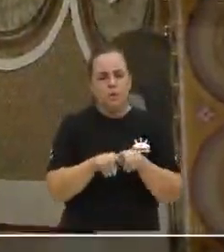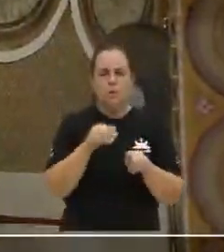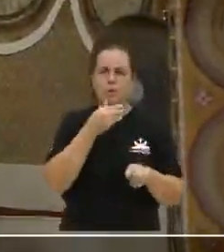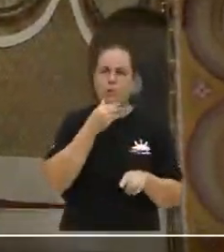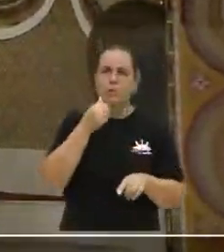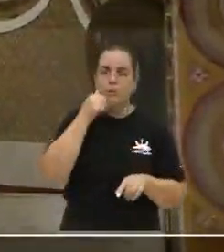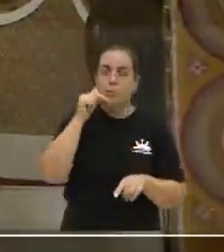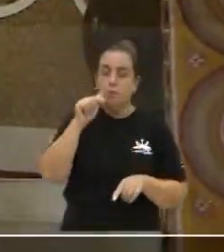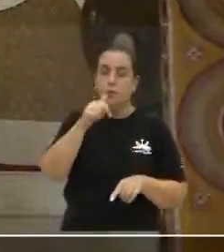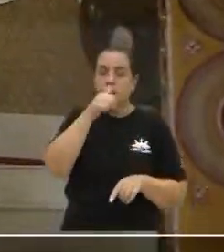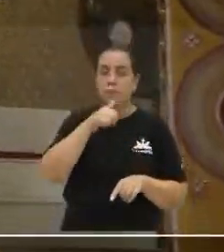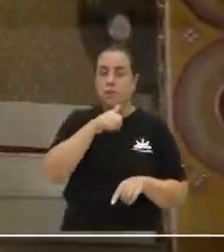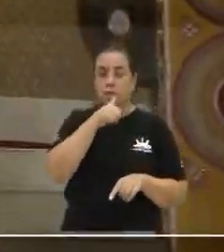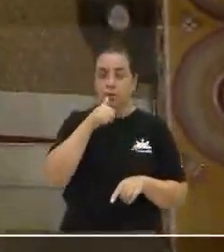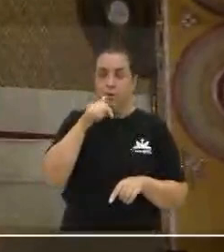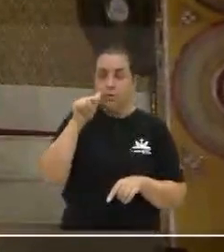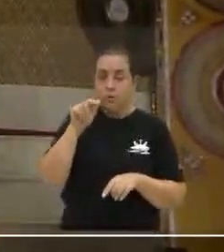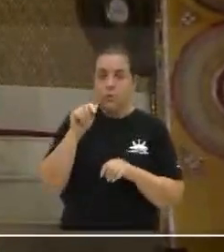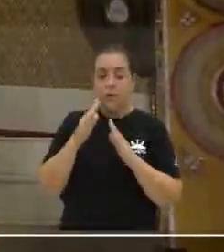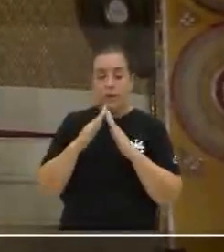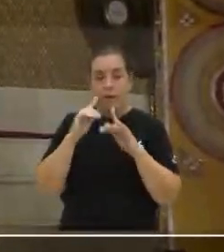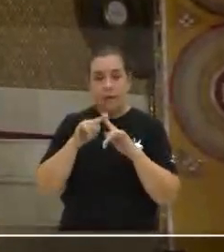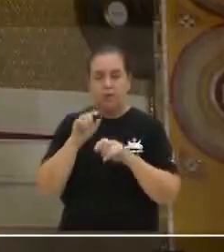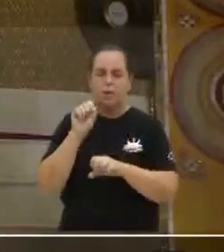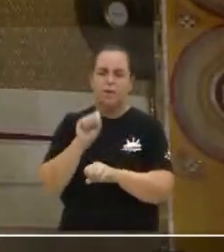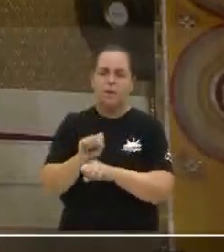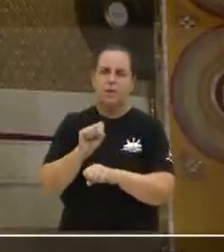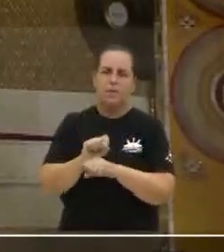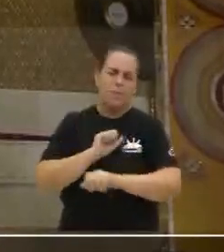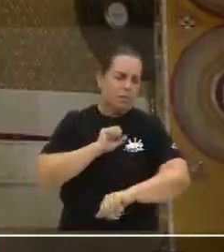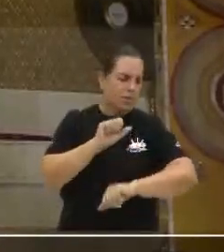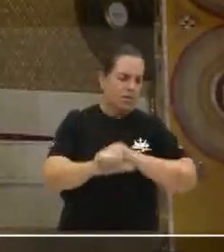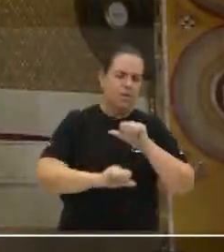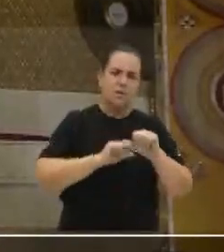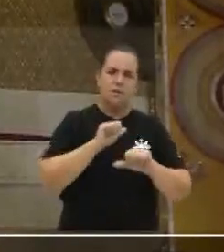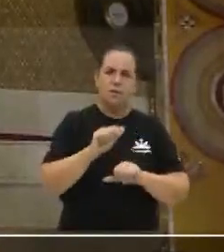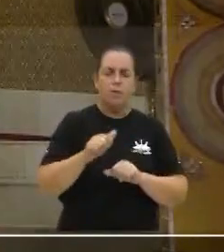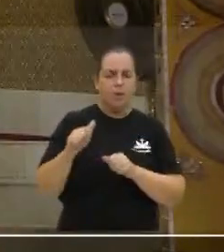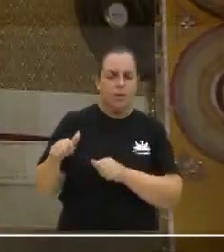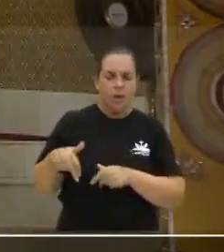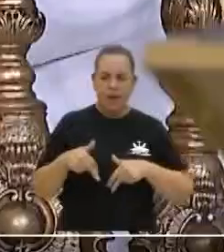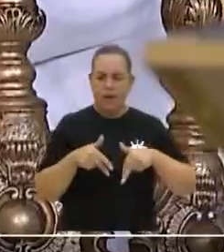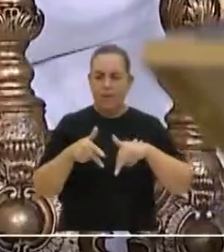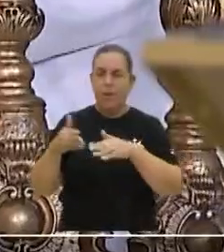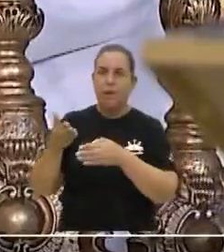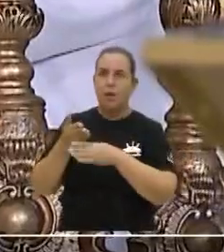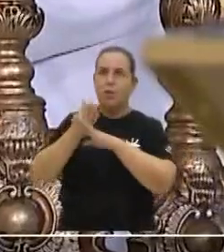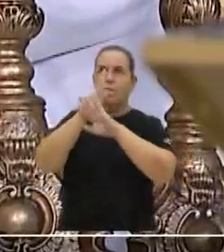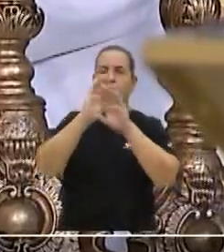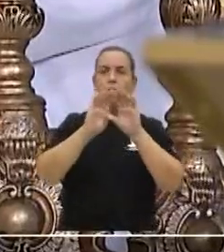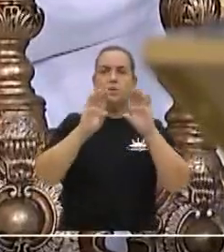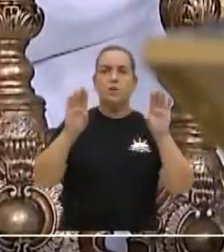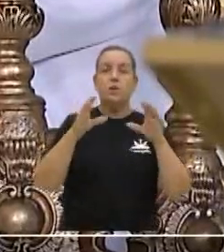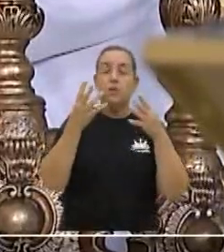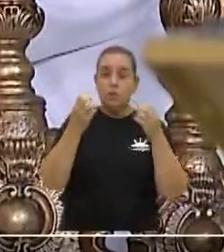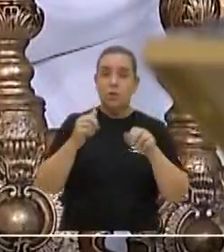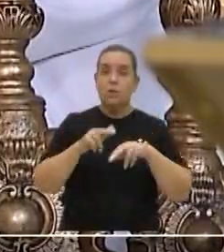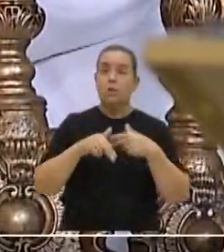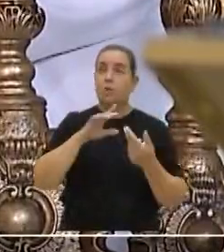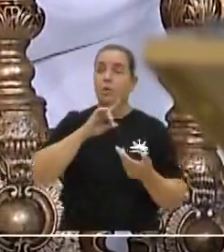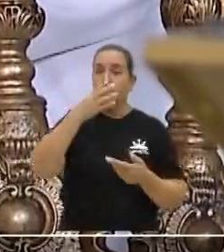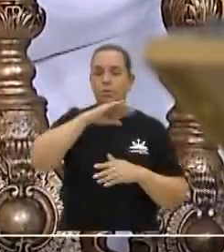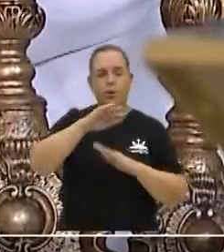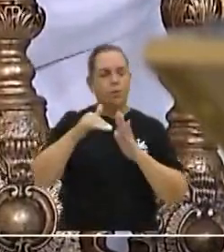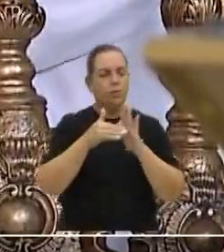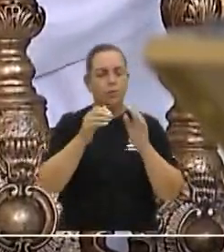Irmãs, para que o sacrifício da igreja, nessa pausa restauradora na caminhada rumo ao céu, seja aceito por Deus